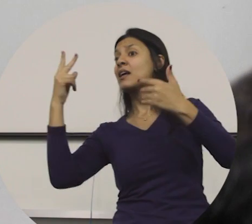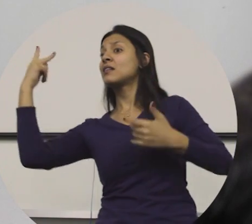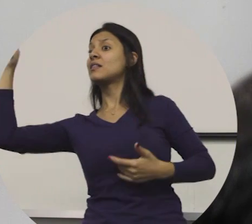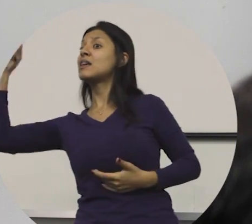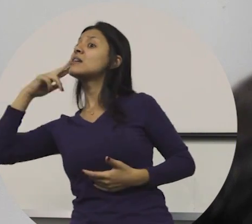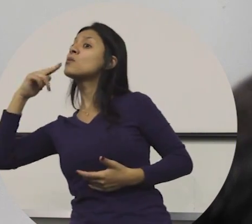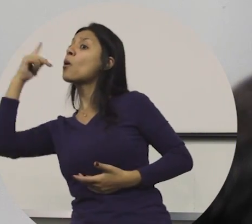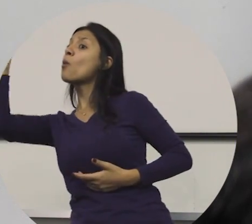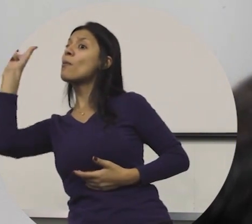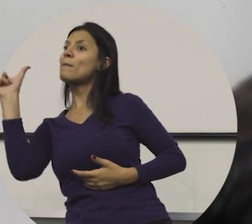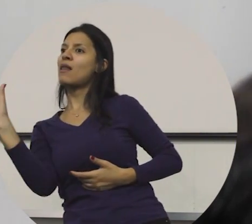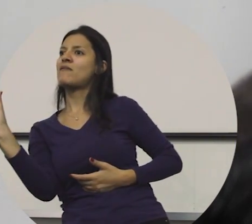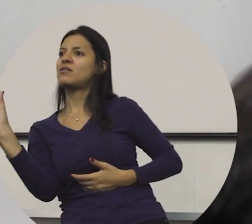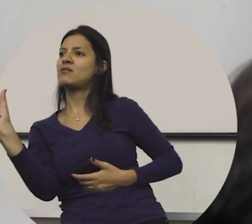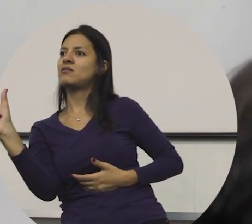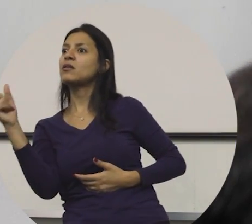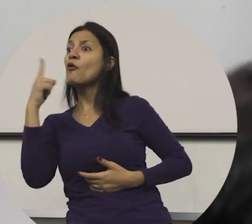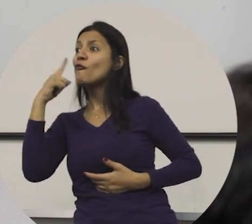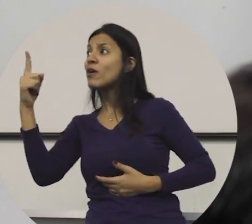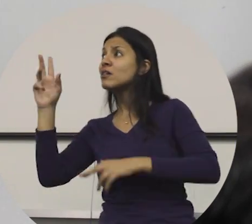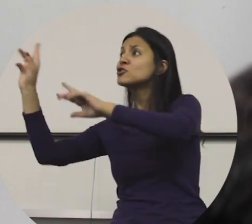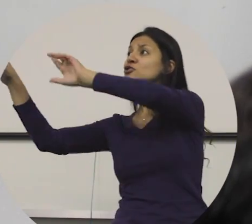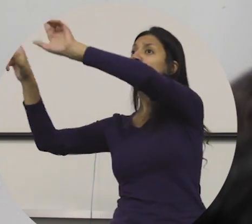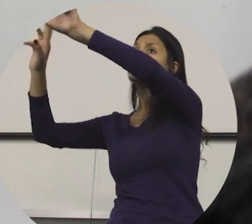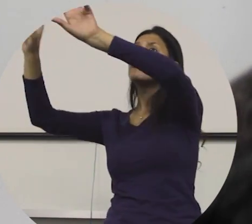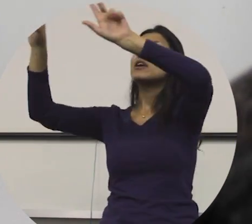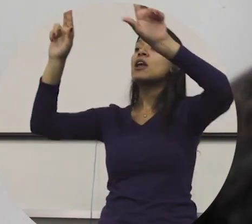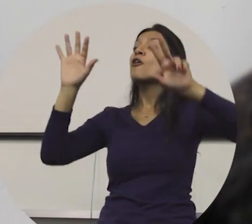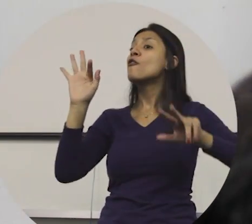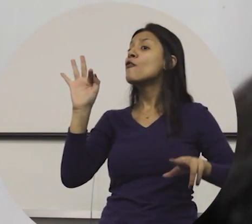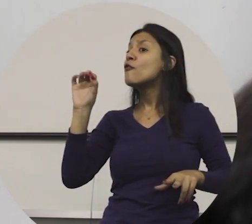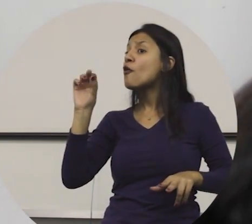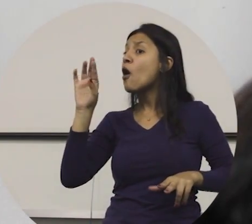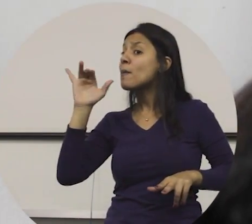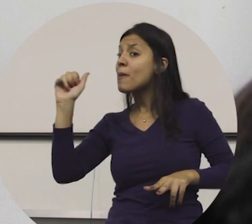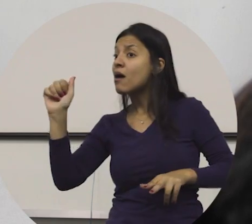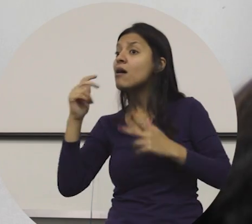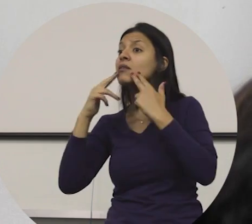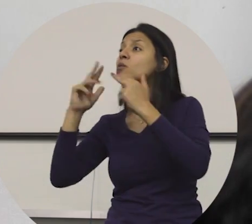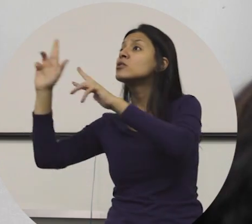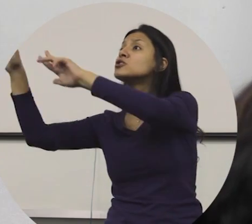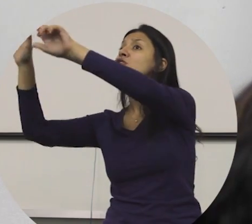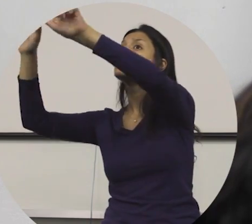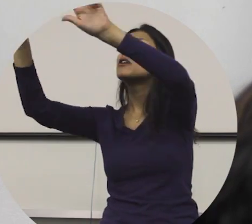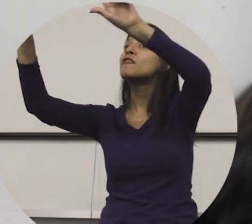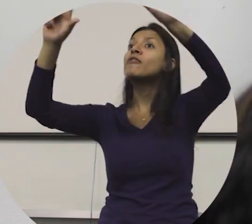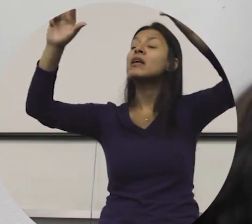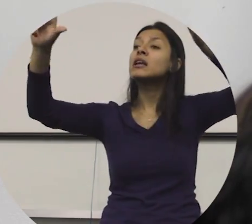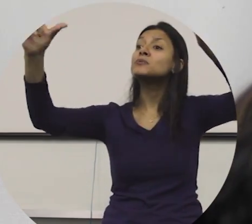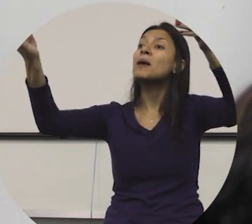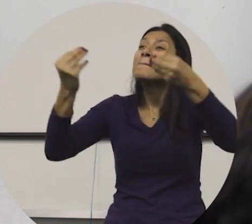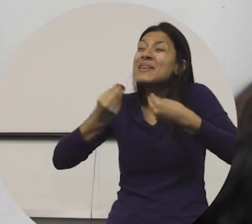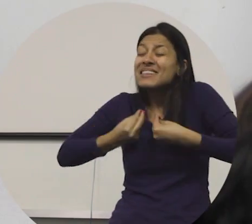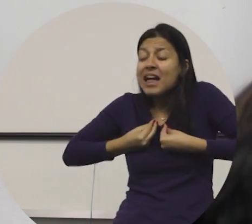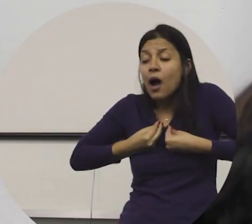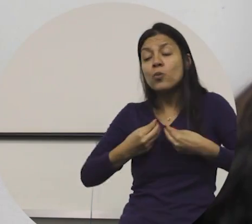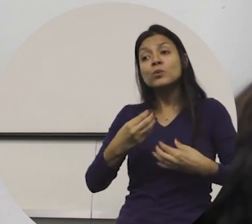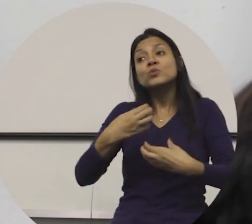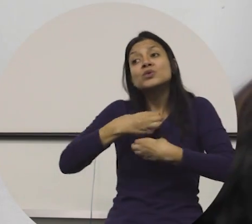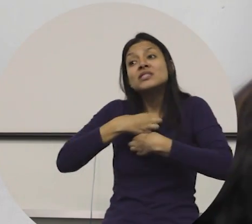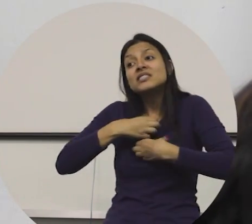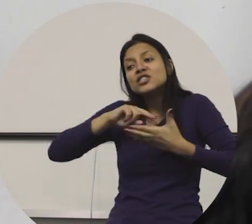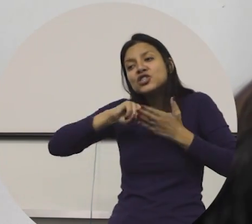línguas, elas são tão diversas para provocar um sentido que é um sentido similar, tá bom? Porque a gente nem vai